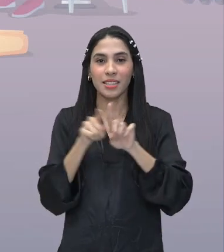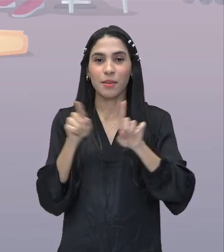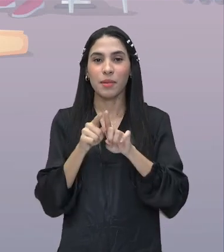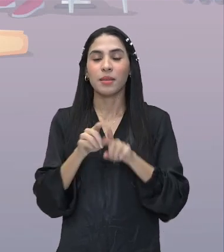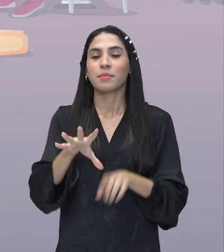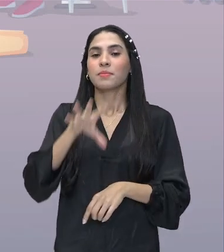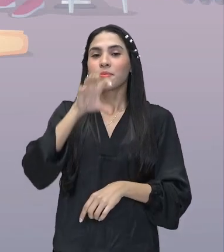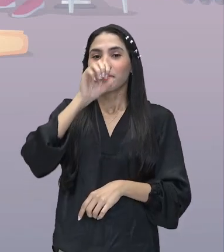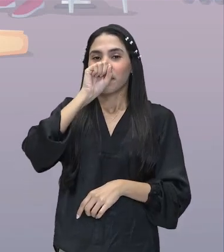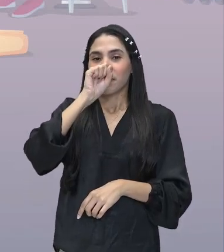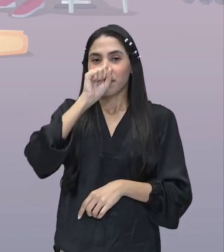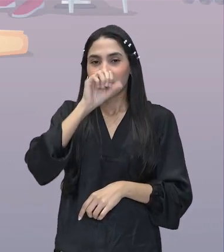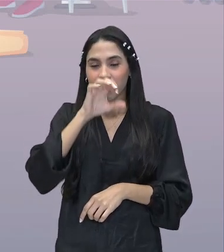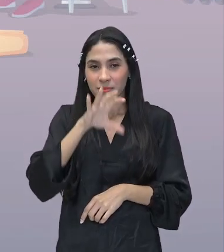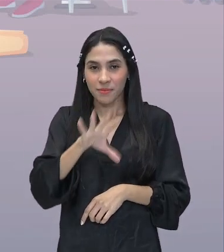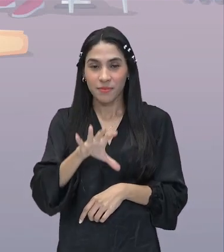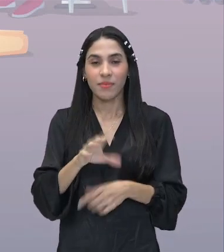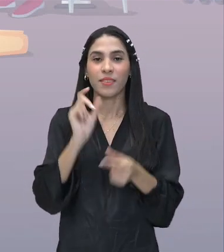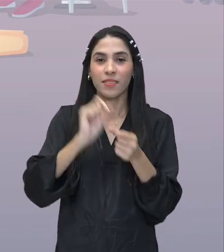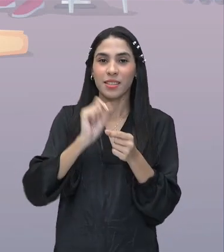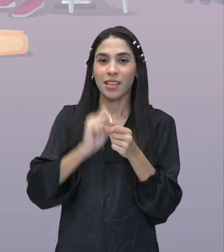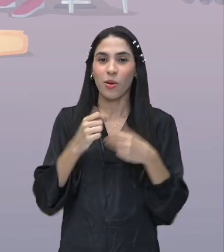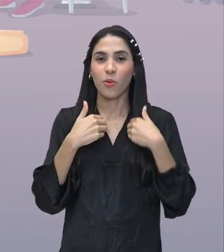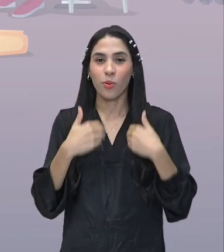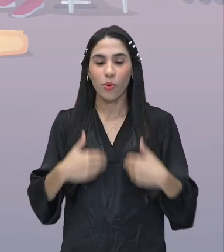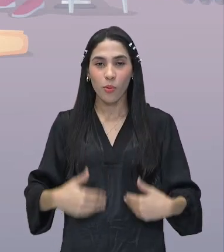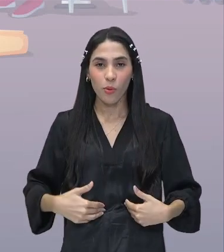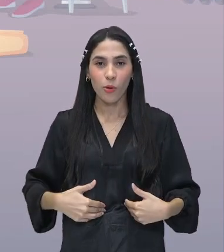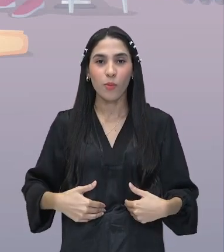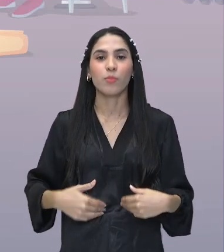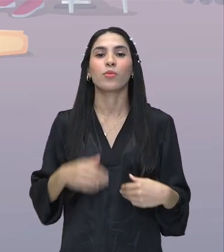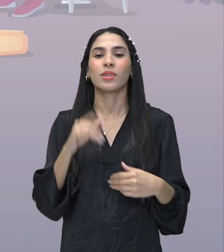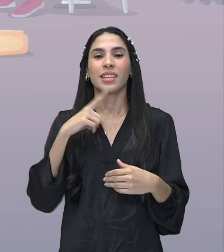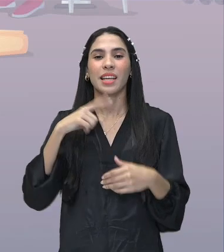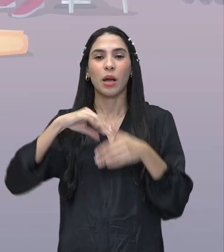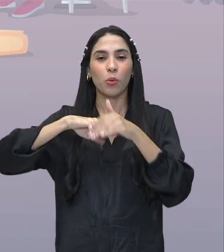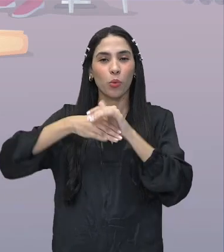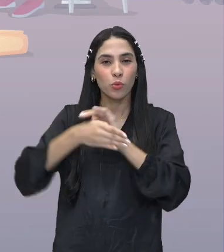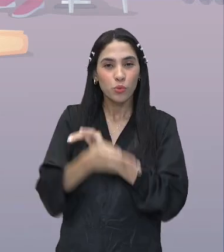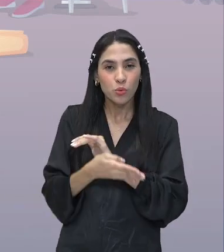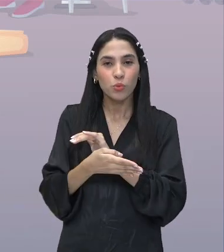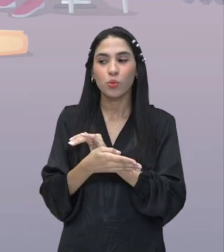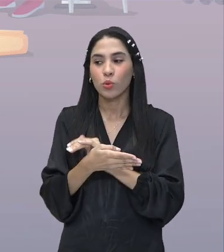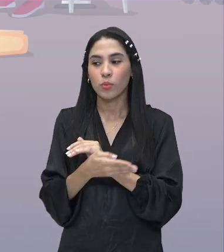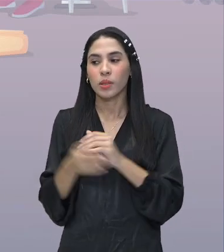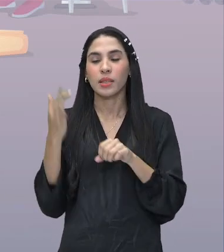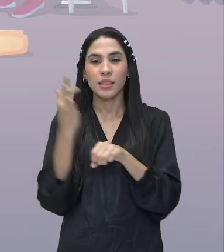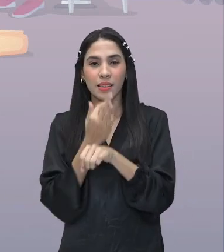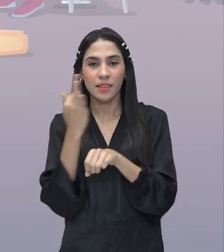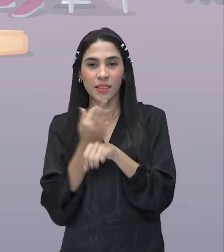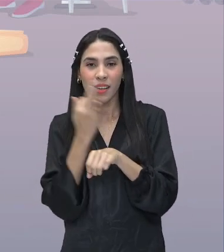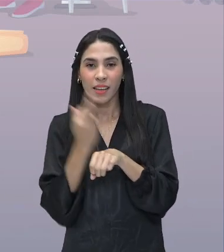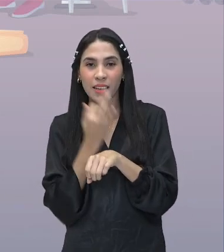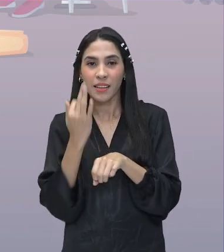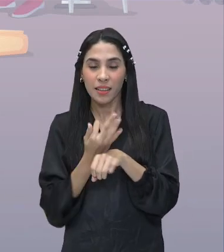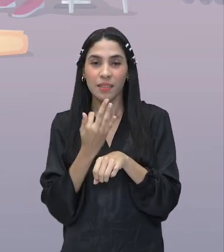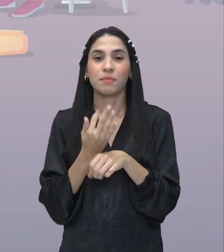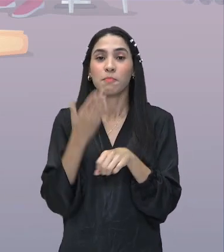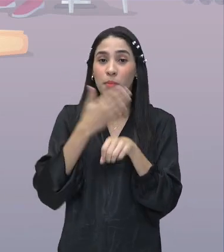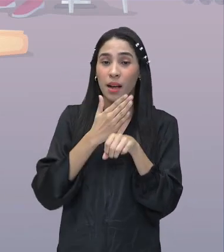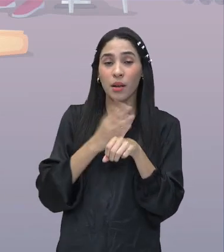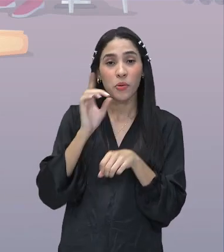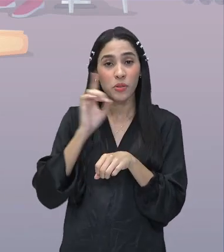cardiorrespiratória, que vai fazer com que o meu corpo ele fique mais habituado, né, a realizar as minhas atividades do cotidiano,